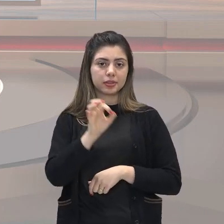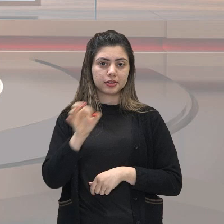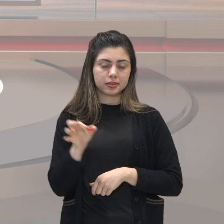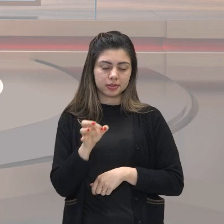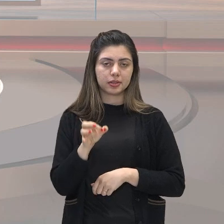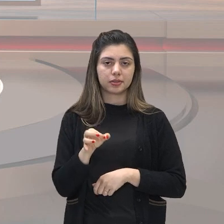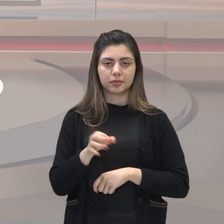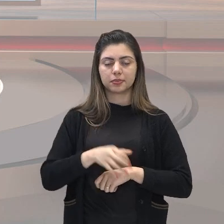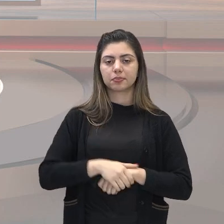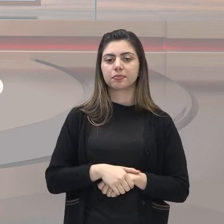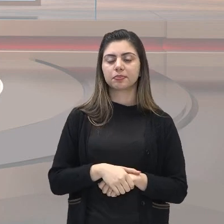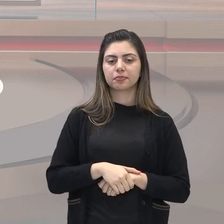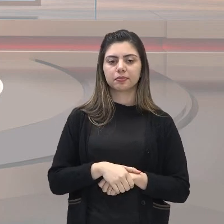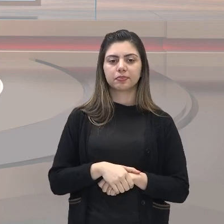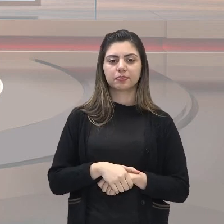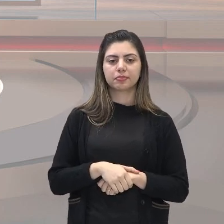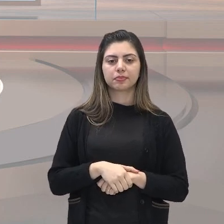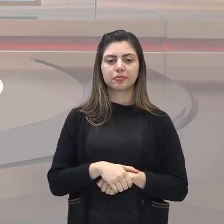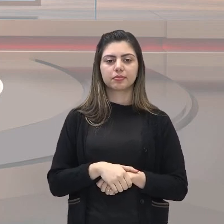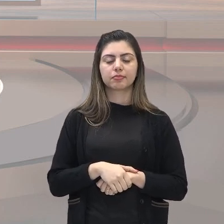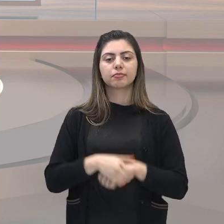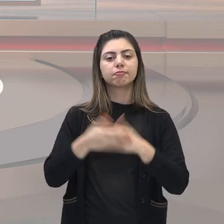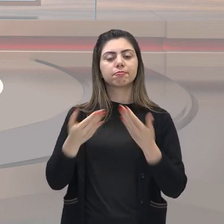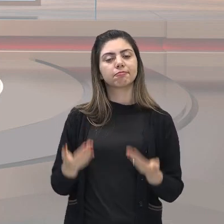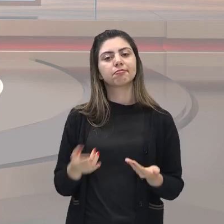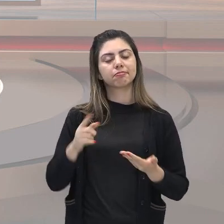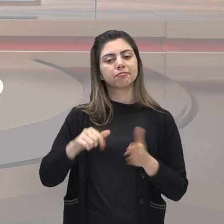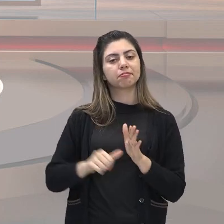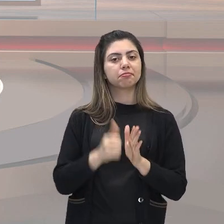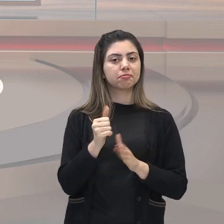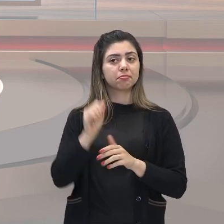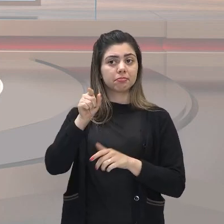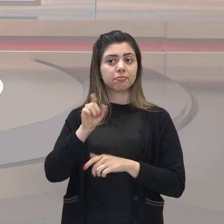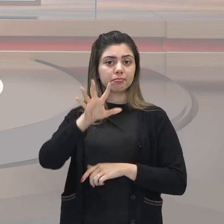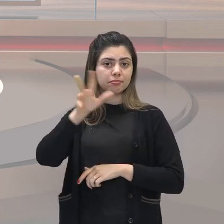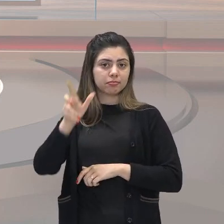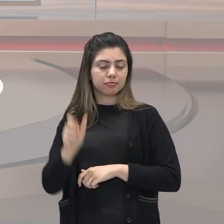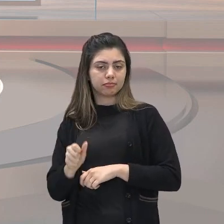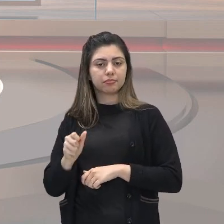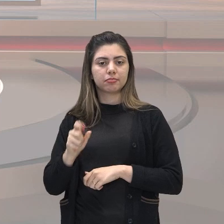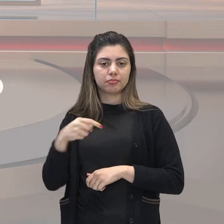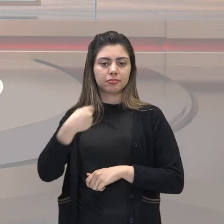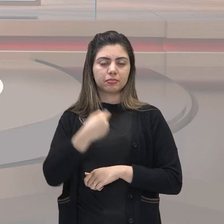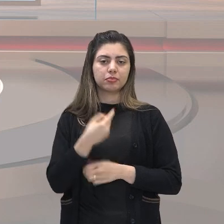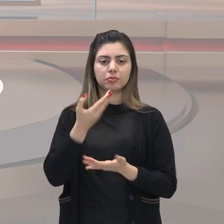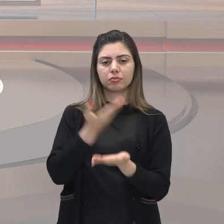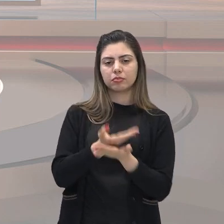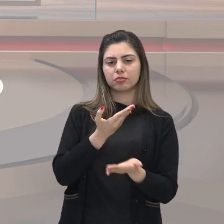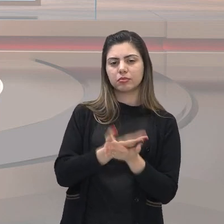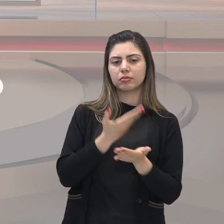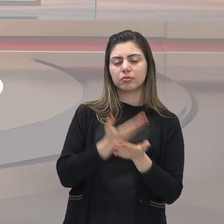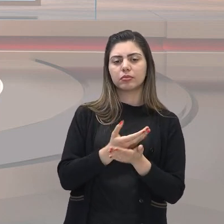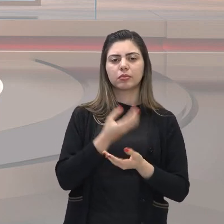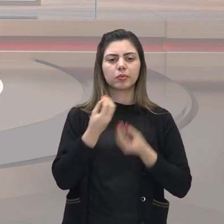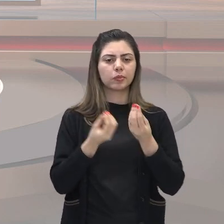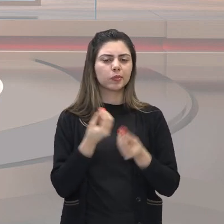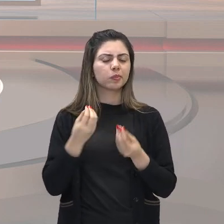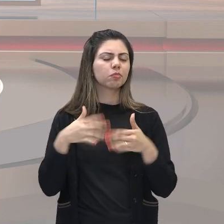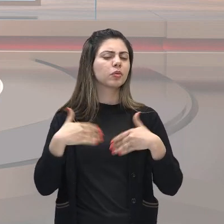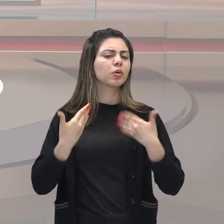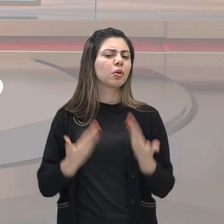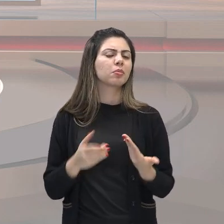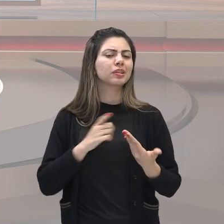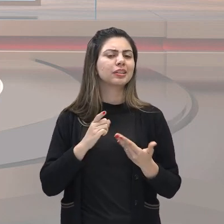continente africano. Então, esse é o primeiro continente que nós vamos verificar aqui quais foram